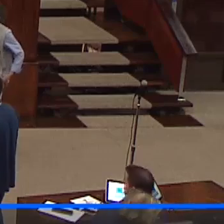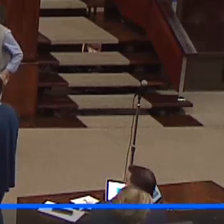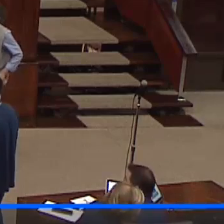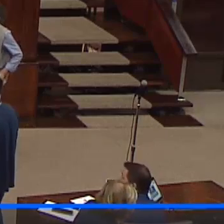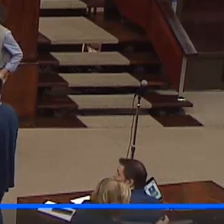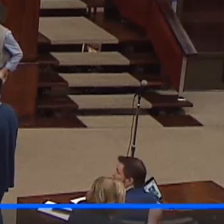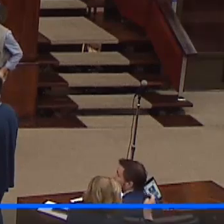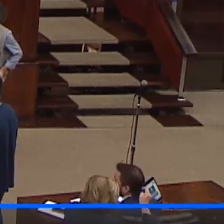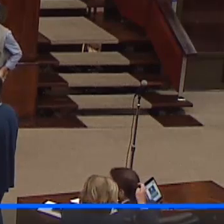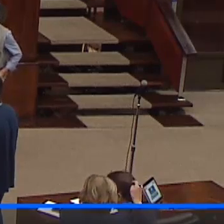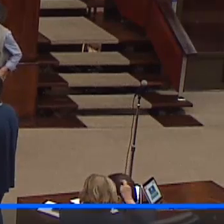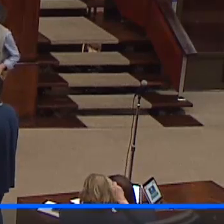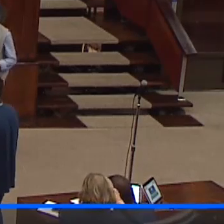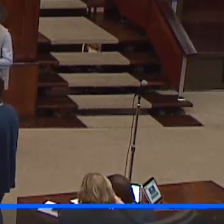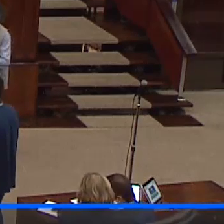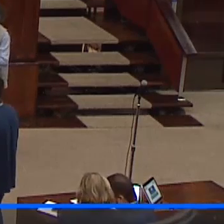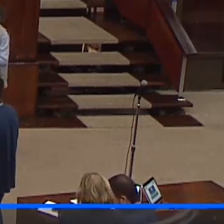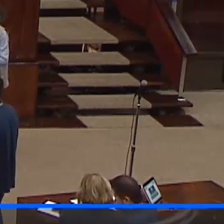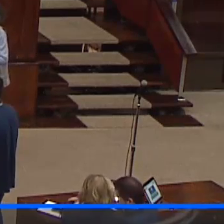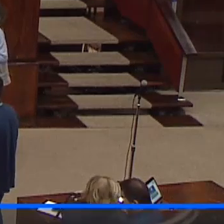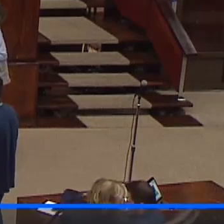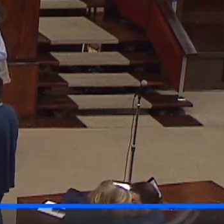lembrando quê